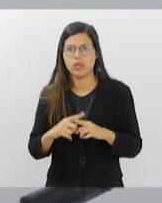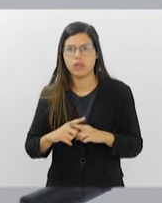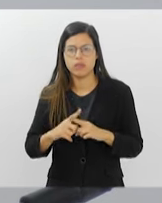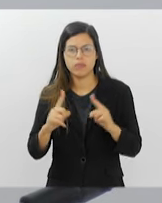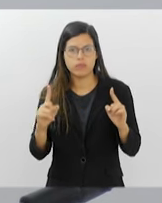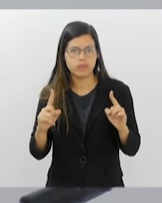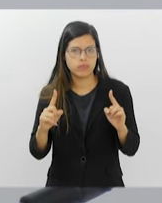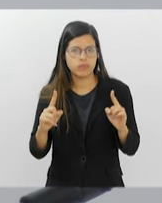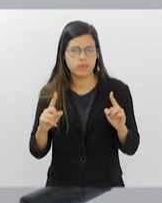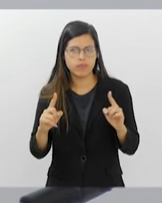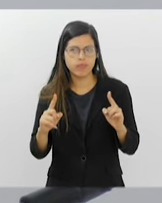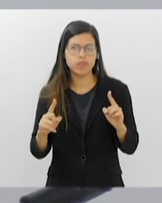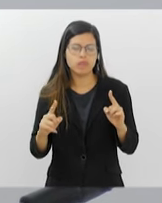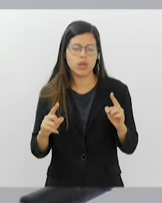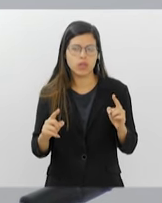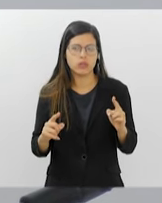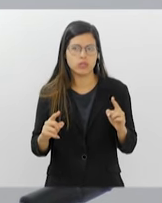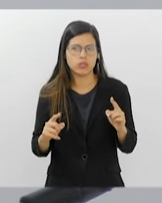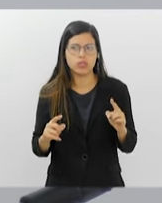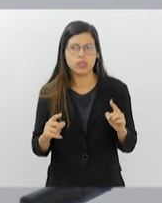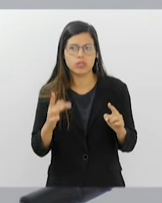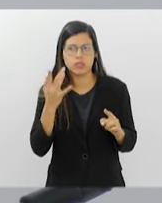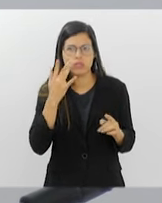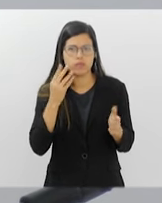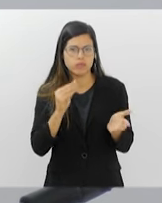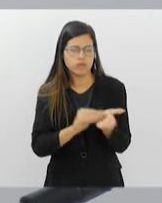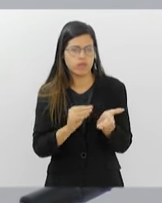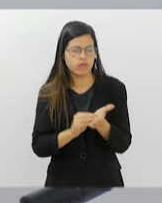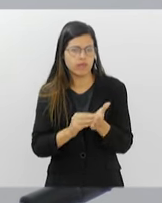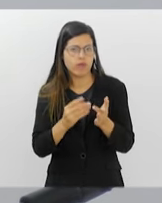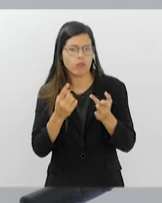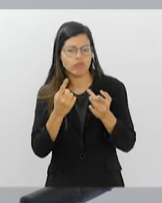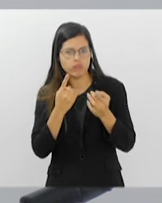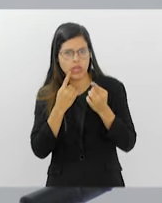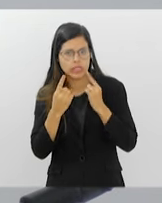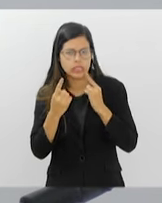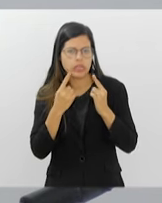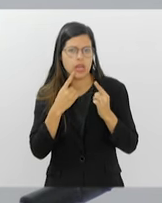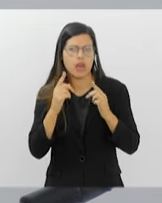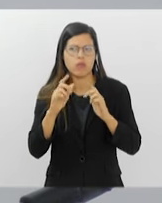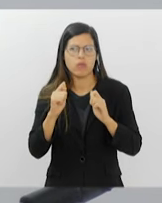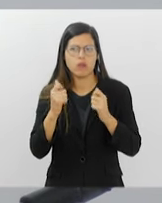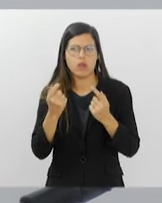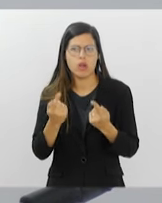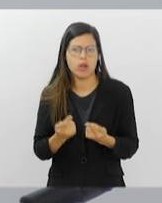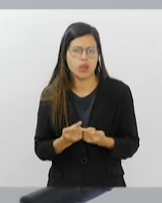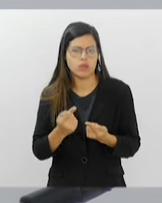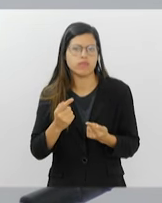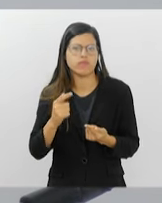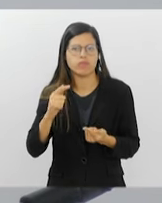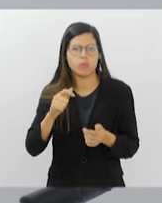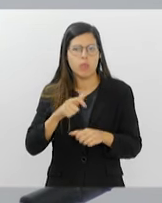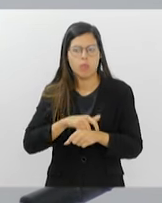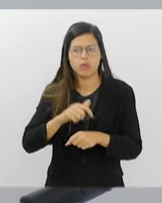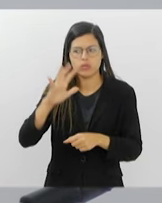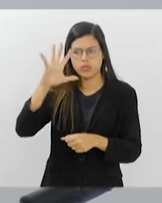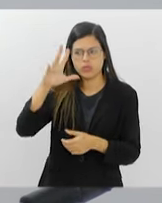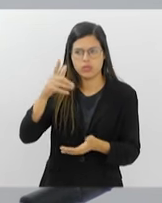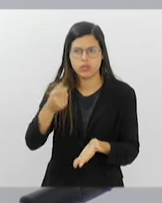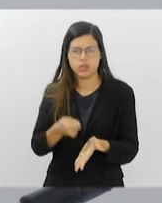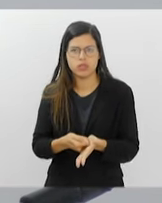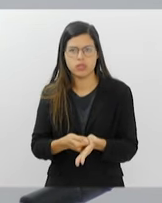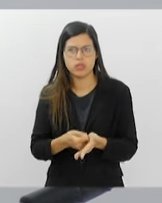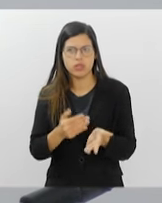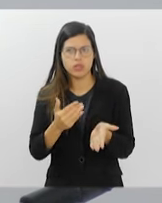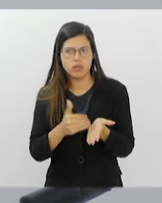ressente muito da falta de diálogo com o Parlamento e muitas tomadas de decisões porque as secretarias